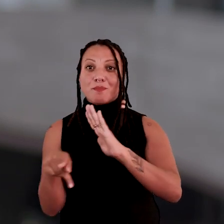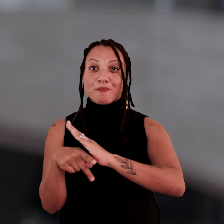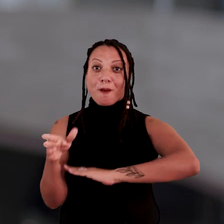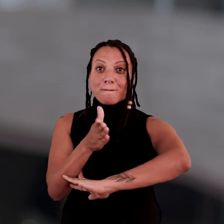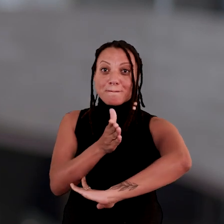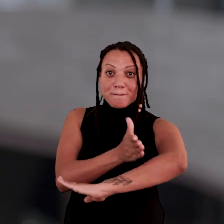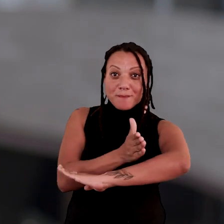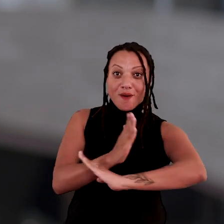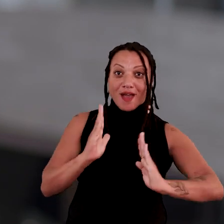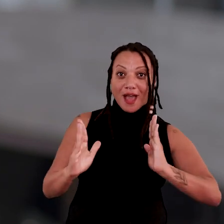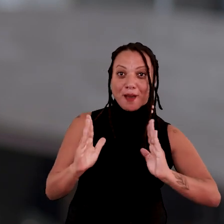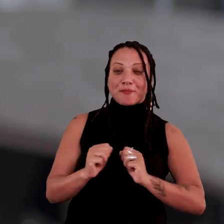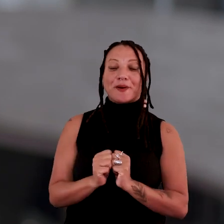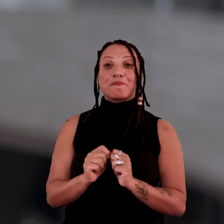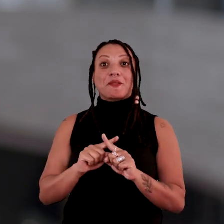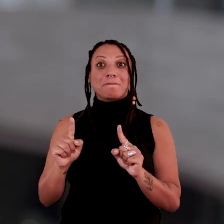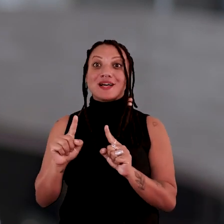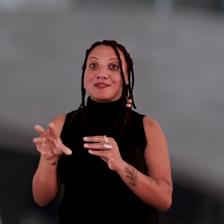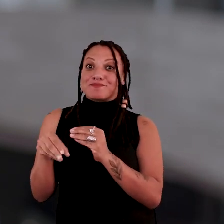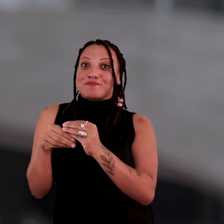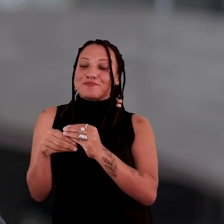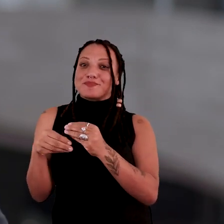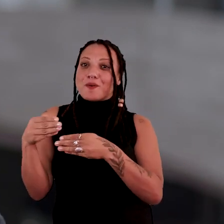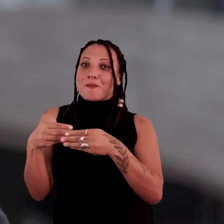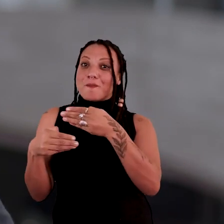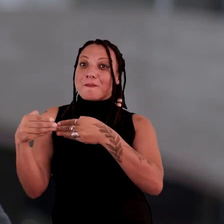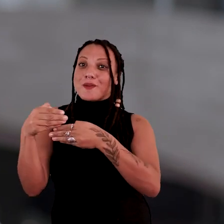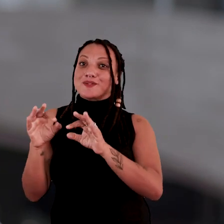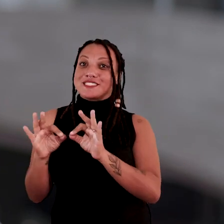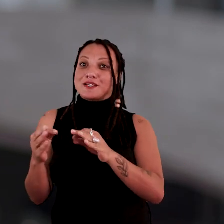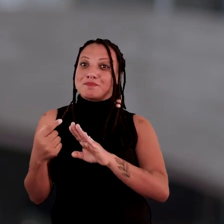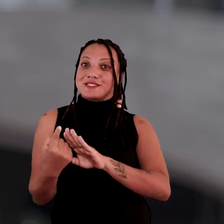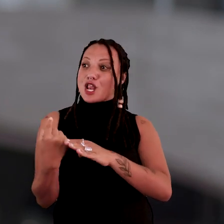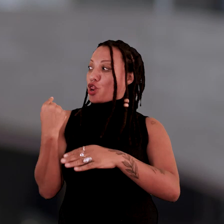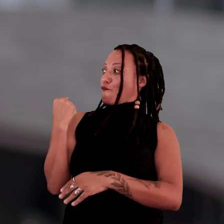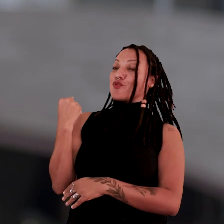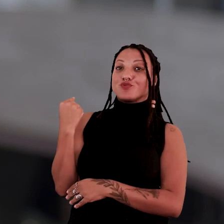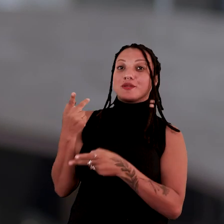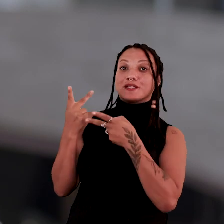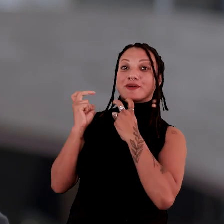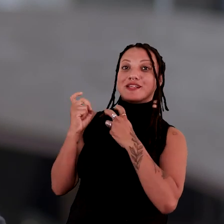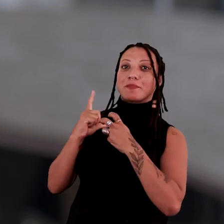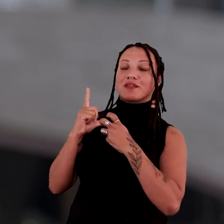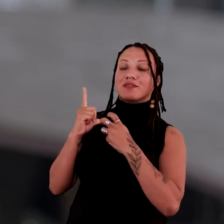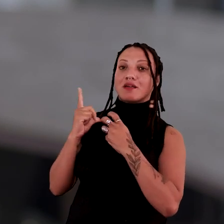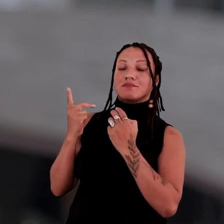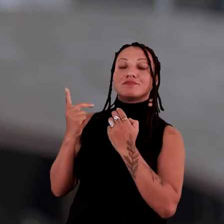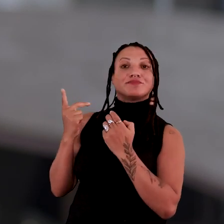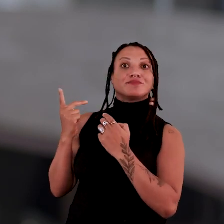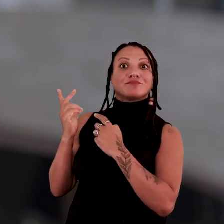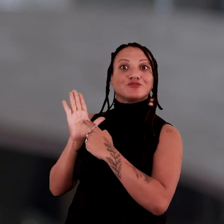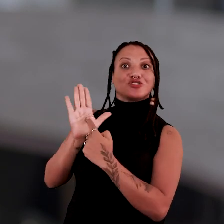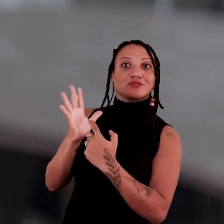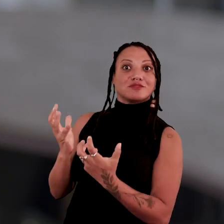criando uma moldura para esse elemento e colocando ao fundo da residência essas novas demandas sendo atendidas e conseguindo consolidar